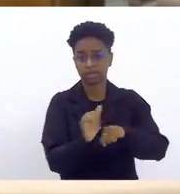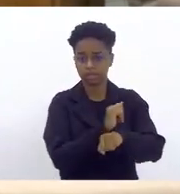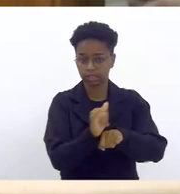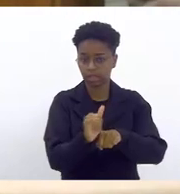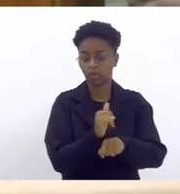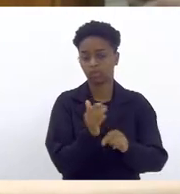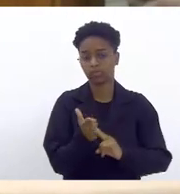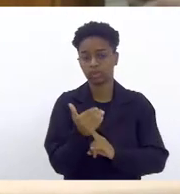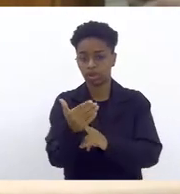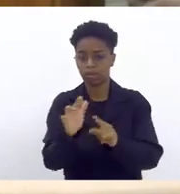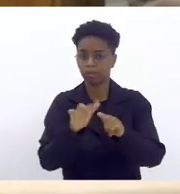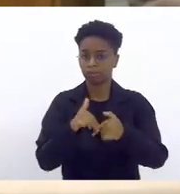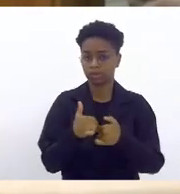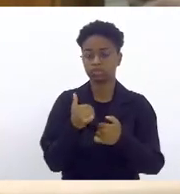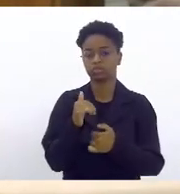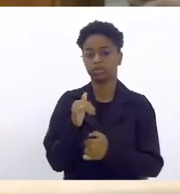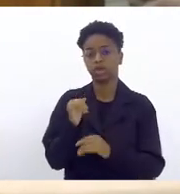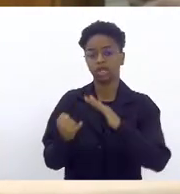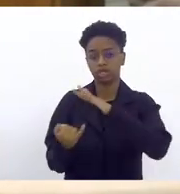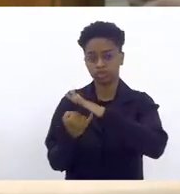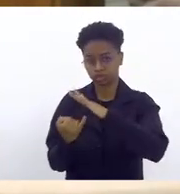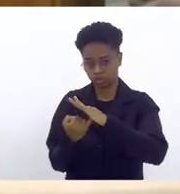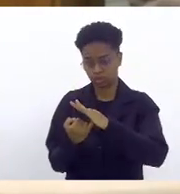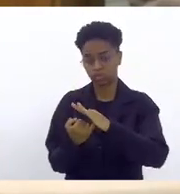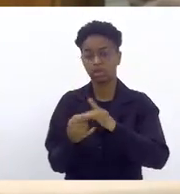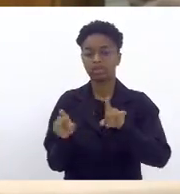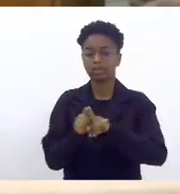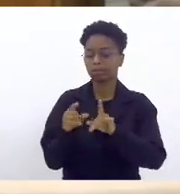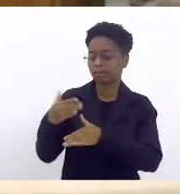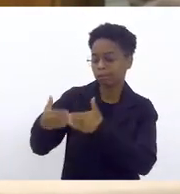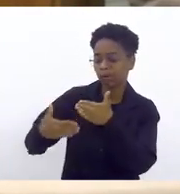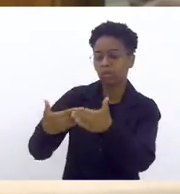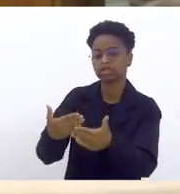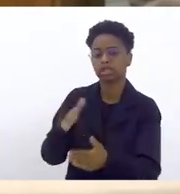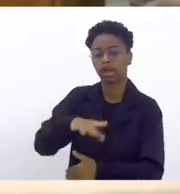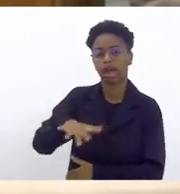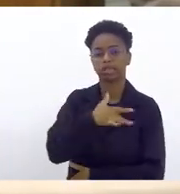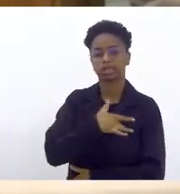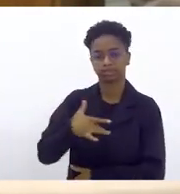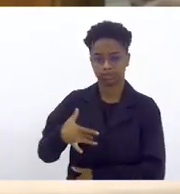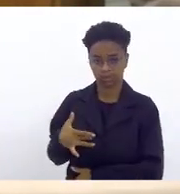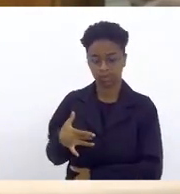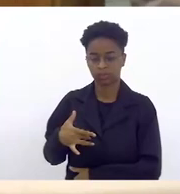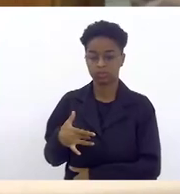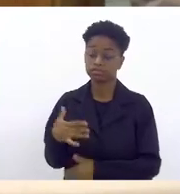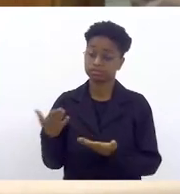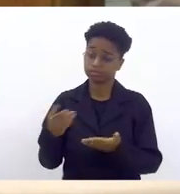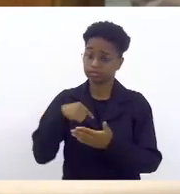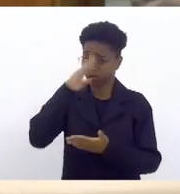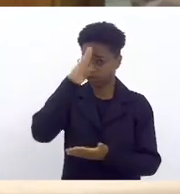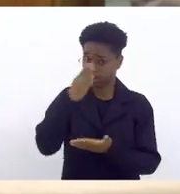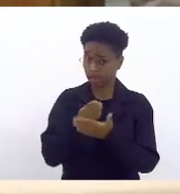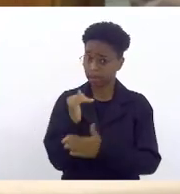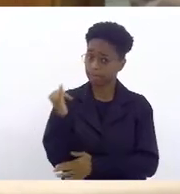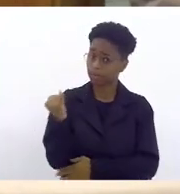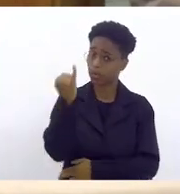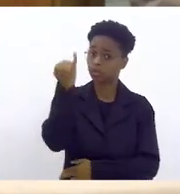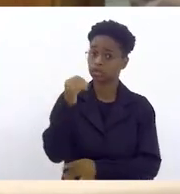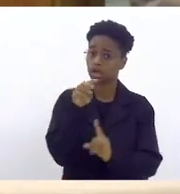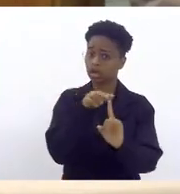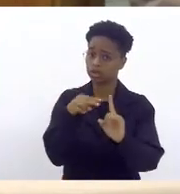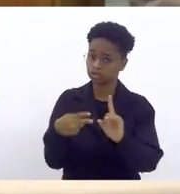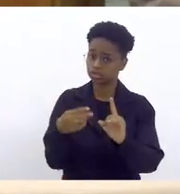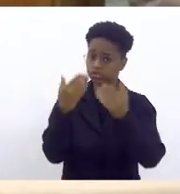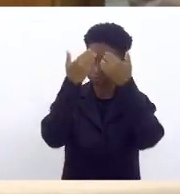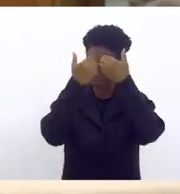do Instituto Ciência e Tecnologia e vem desenvolvendo um processo também na área da saúde que eu acredito que seja importante o olhar